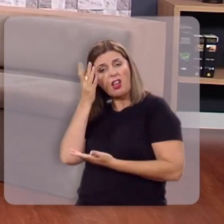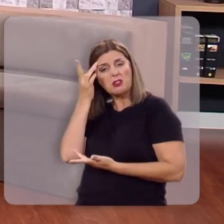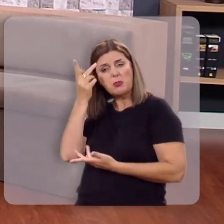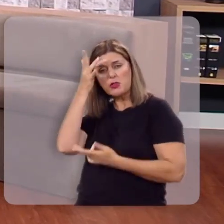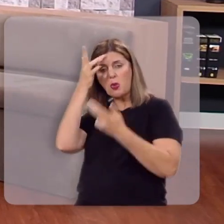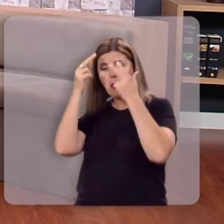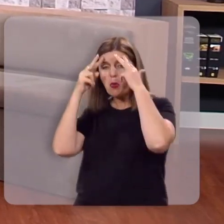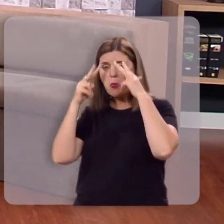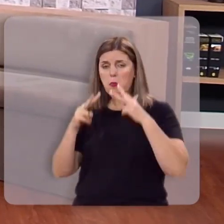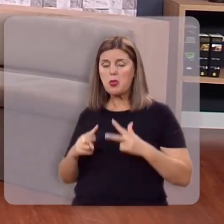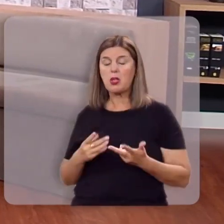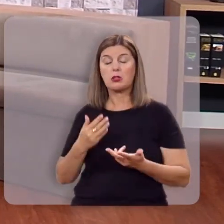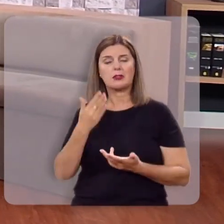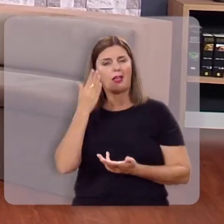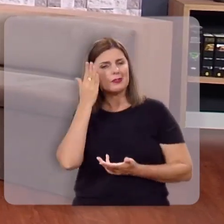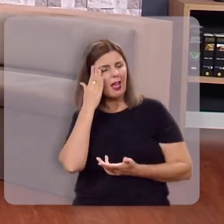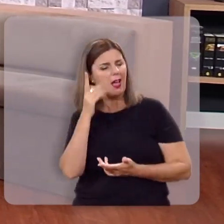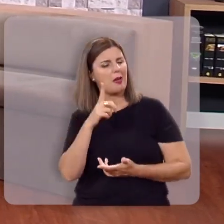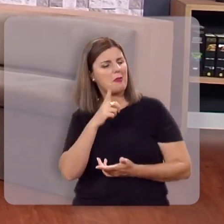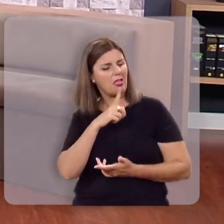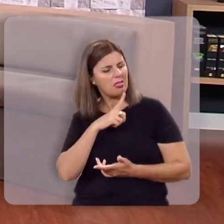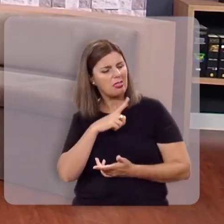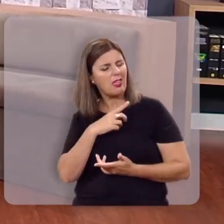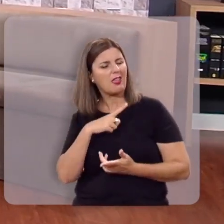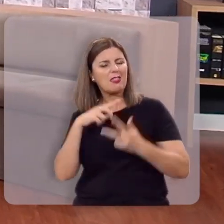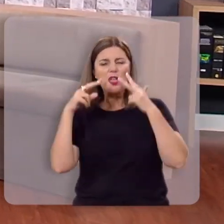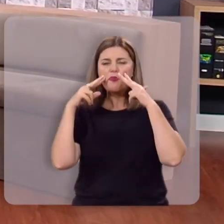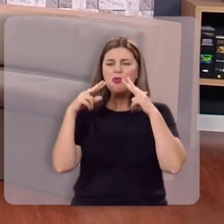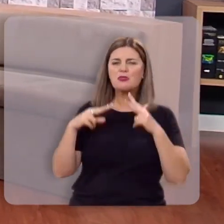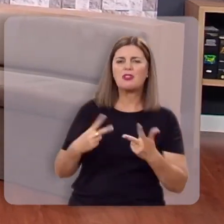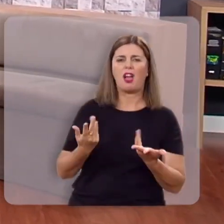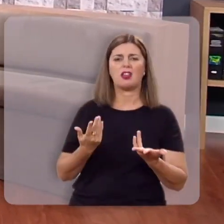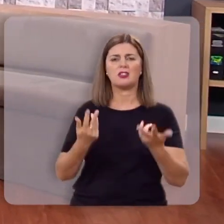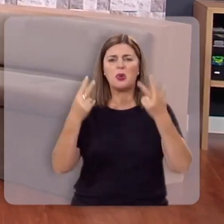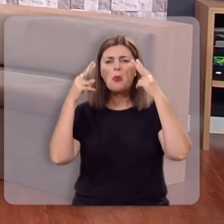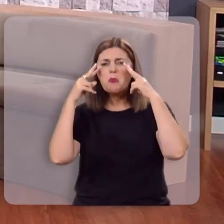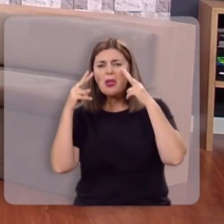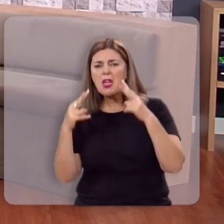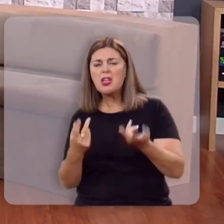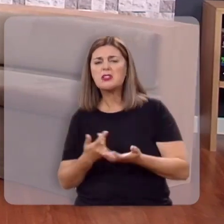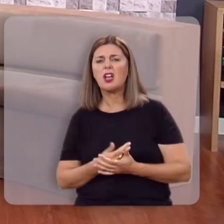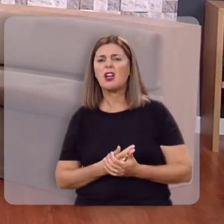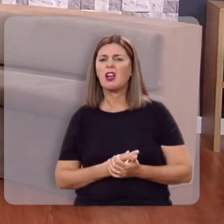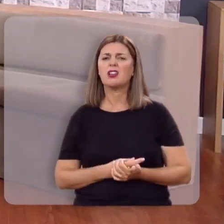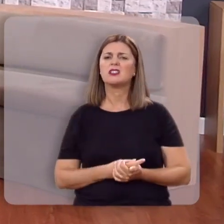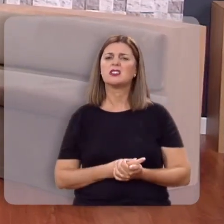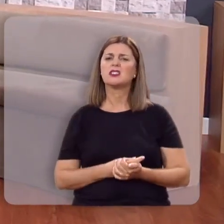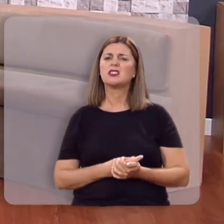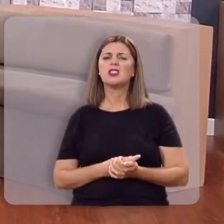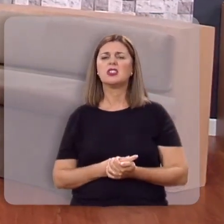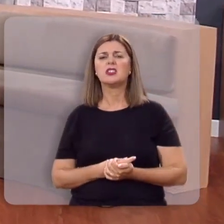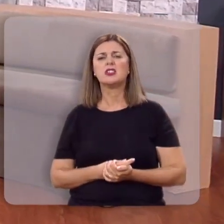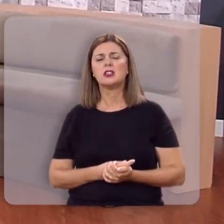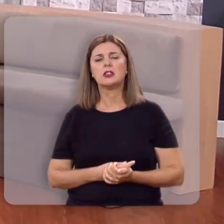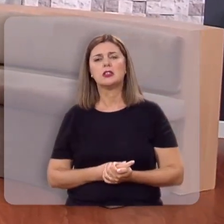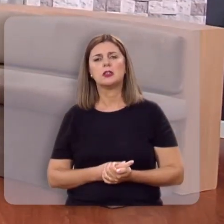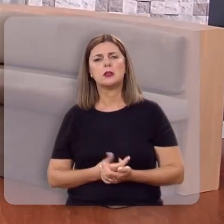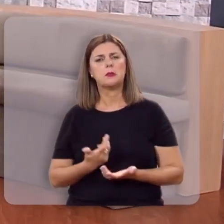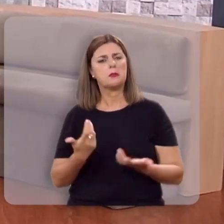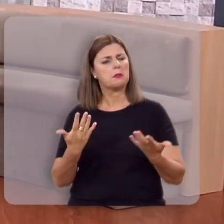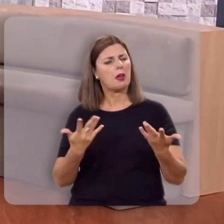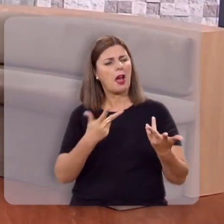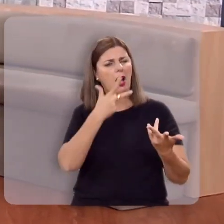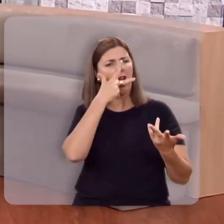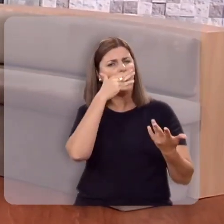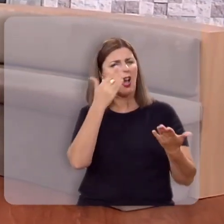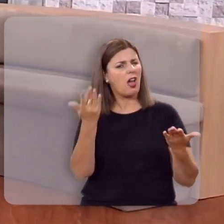As pessoas que sabem, as pessoas que têm, elas são humildes. Humildes. É lata vazia que faz barulho.